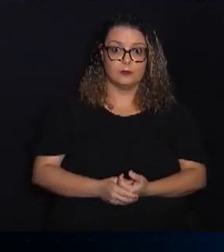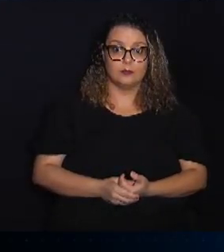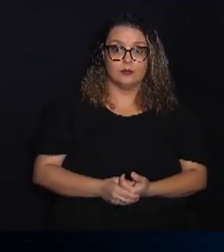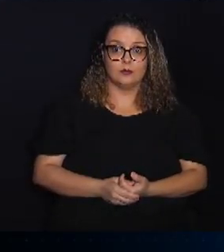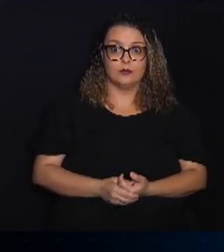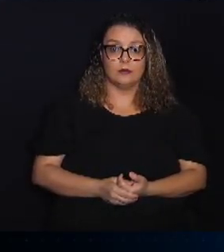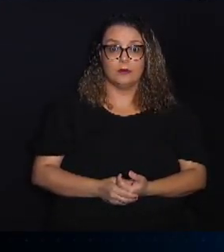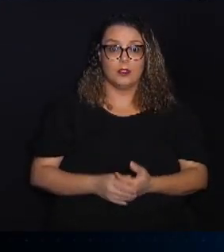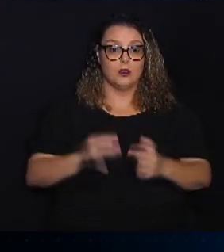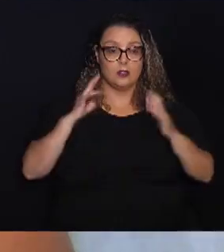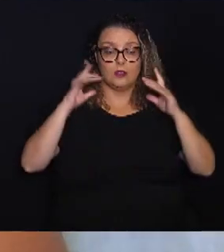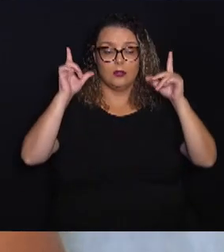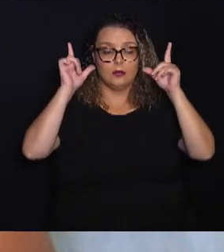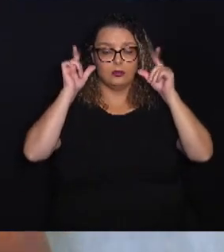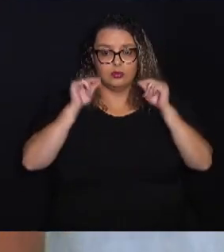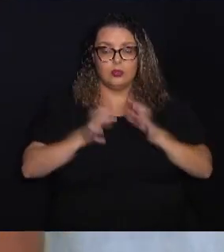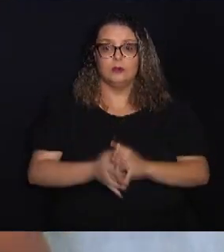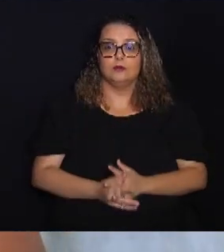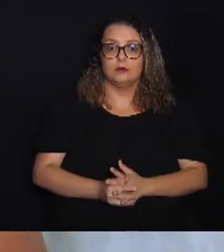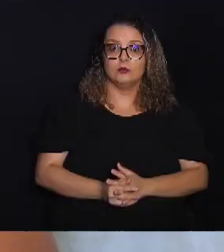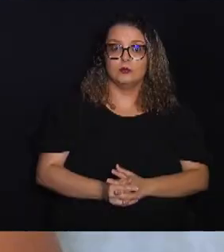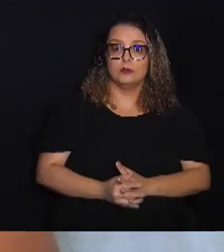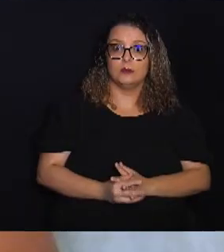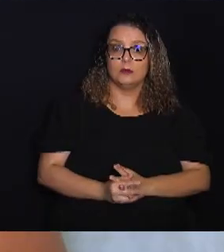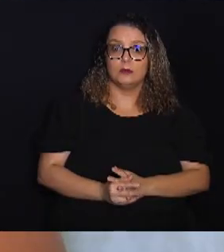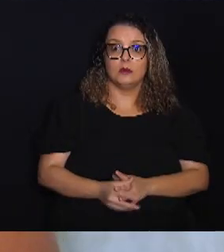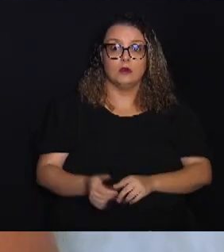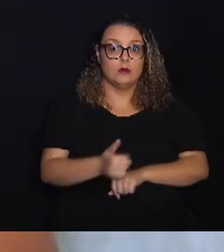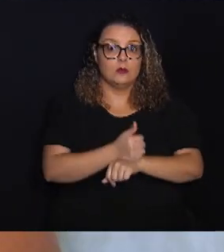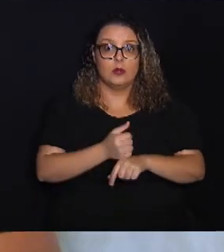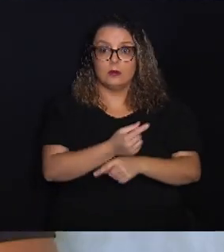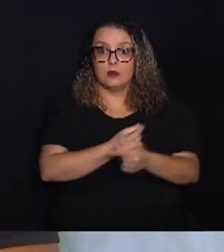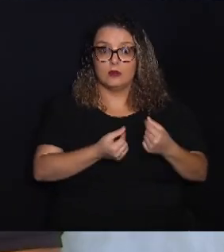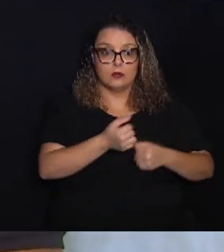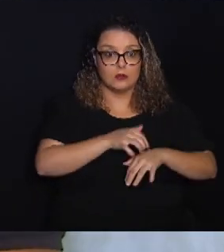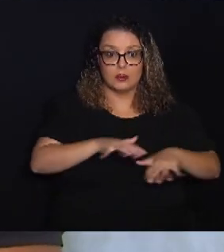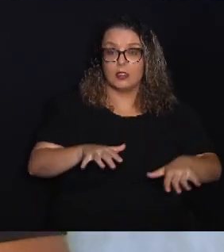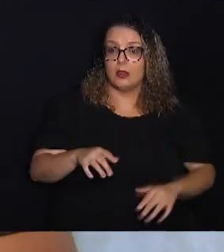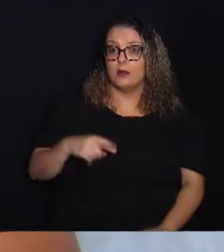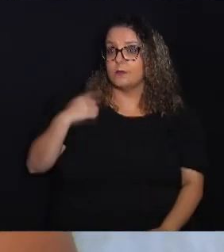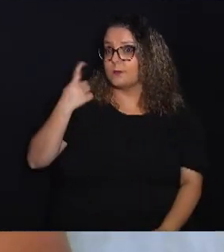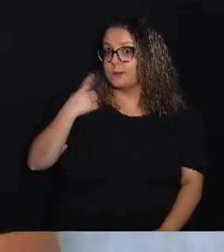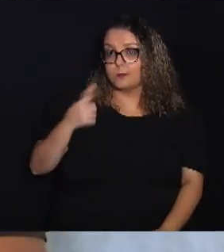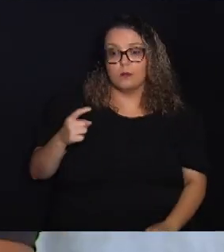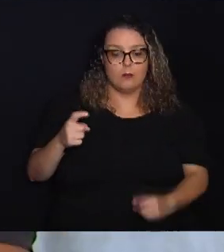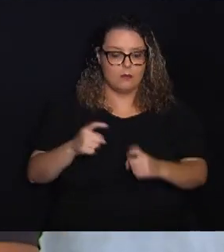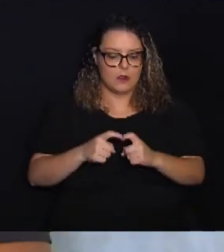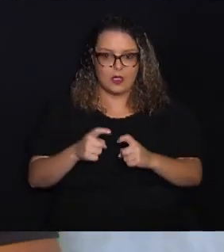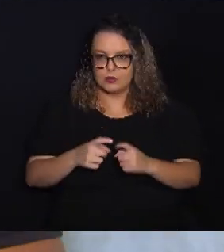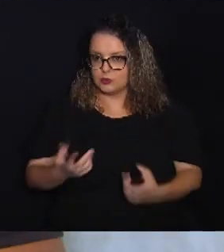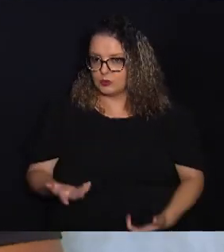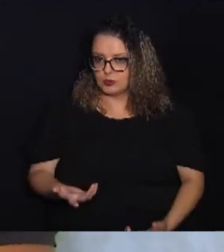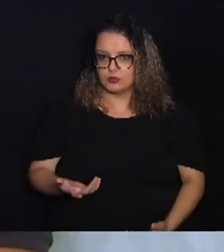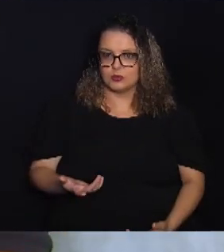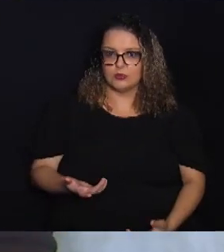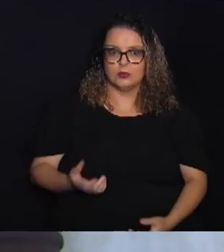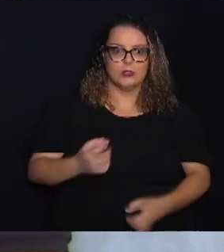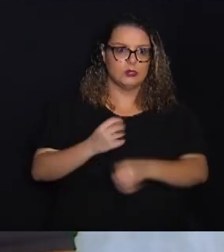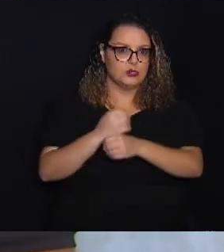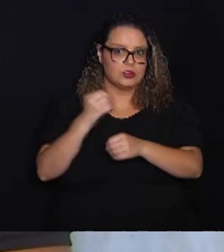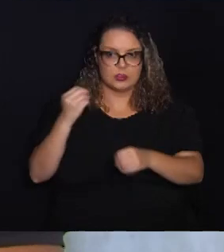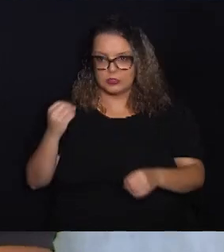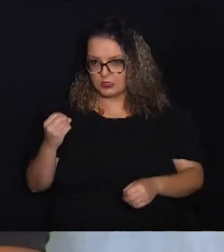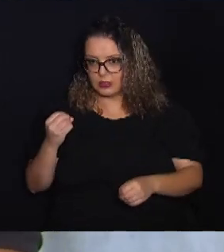Outra, você vem e se esparece. Aqui a gente tem muito profissional liberal, advogado,